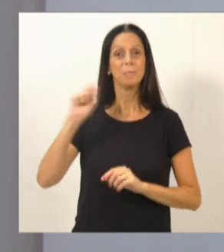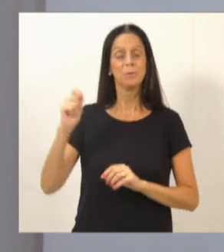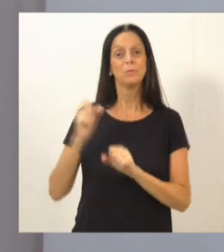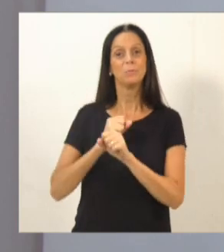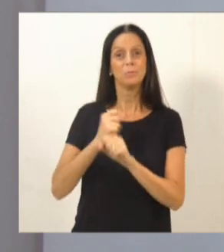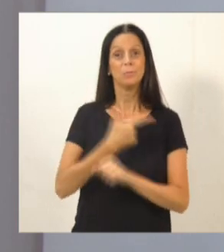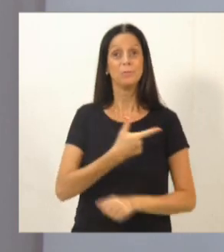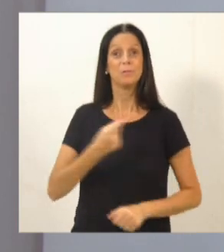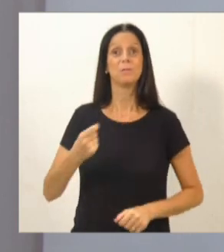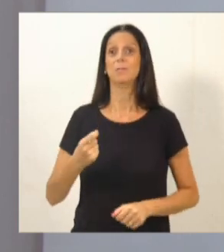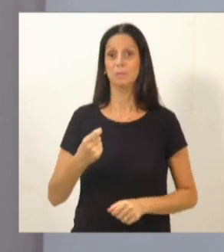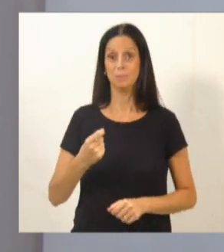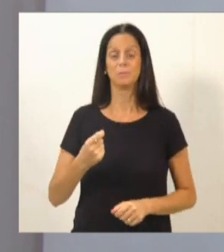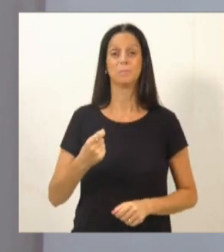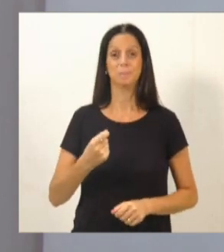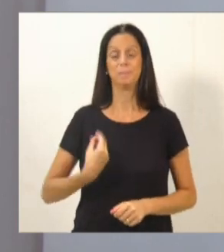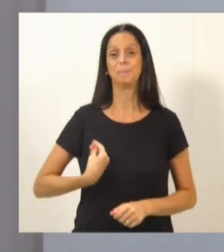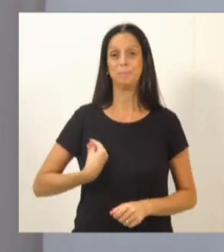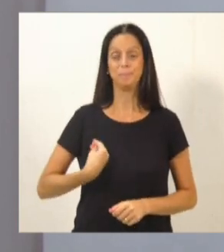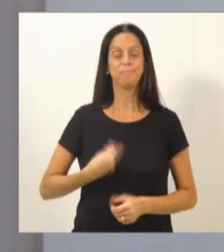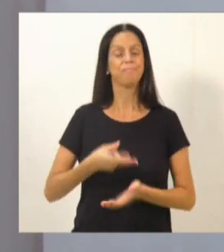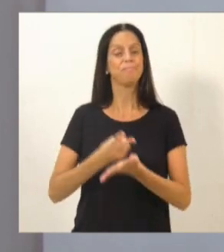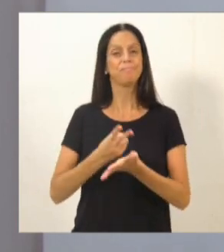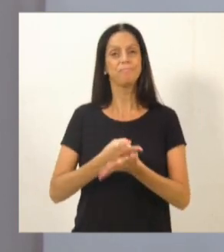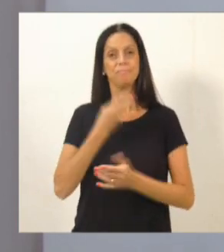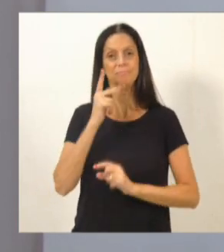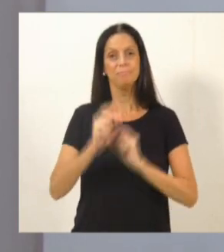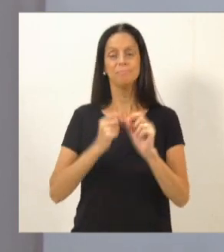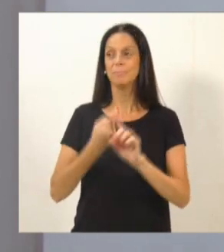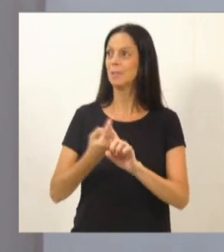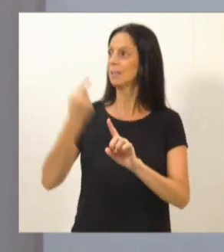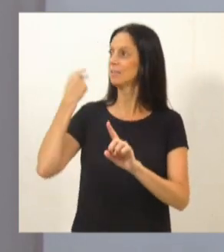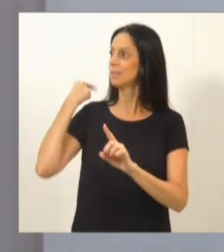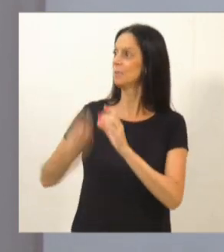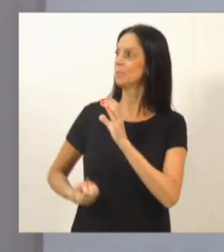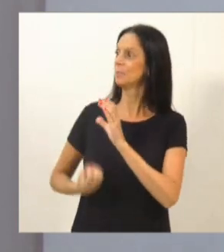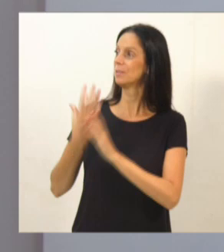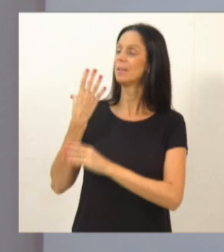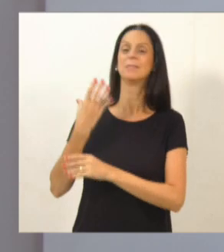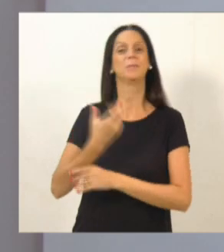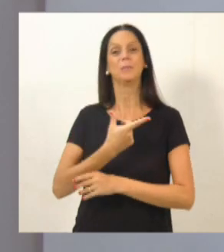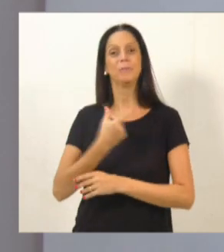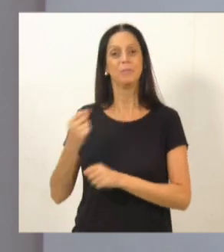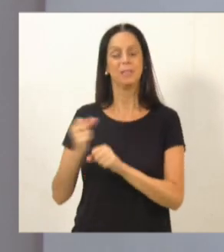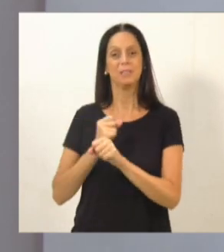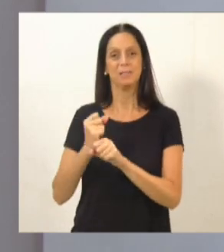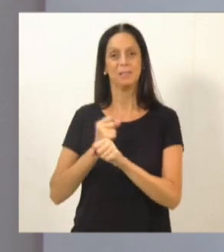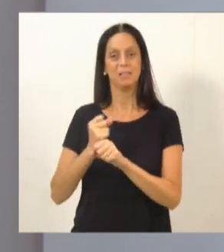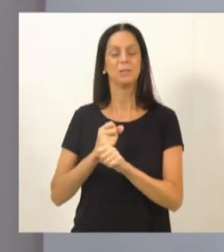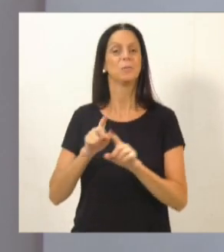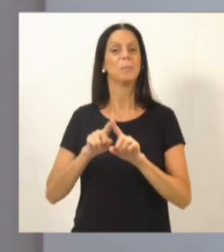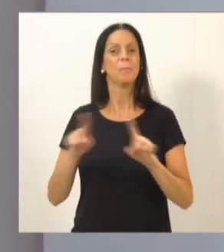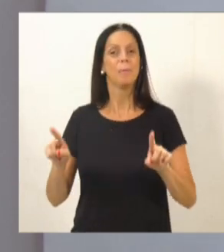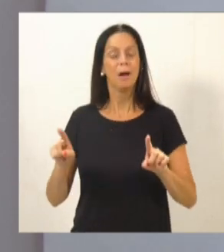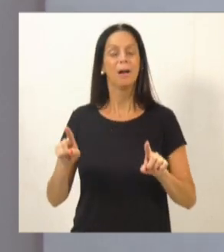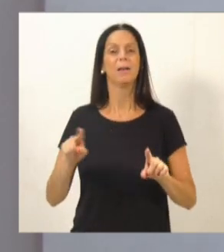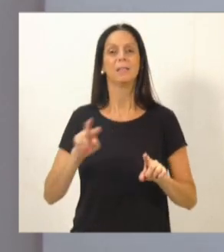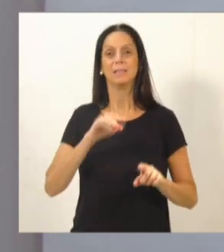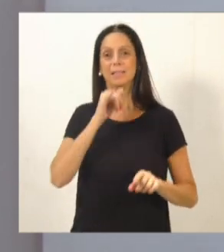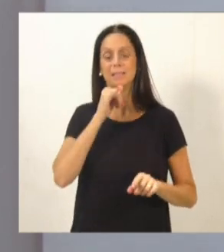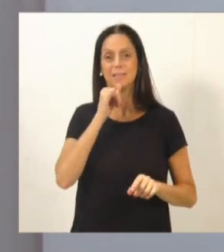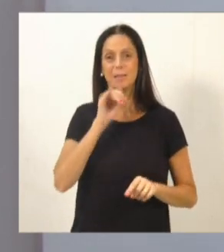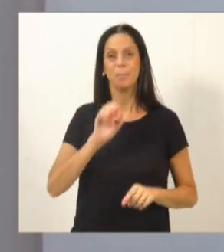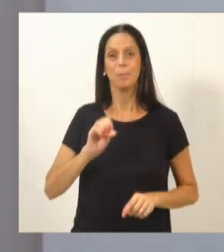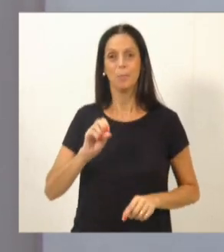existência. E eu sempre falo que a gente nasceu há 20 anos atrás como não como uma organização não governamental, mas